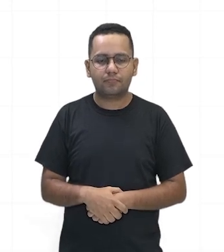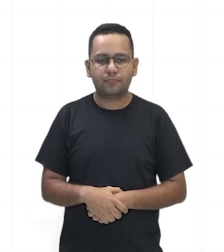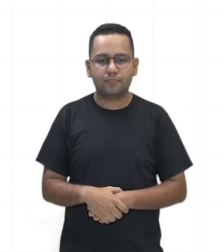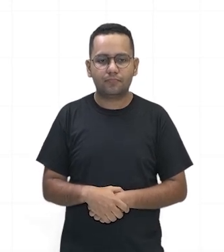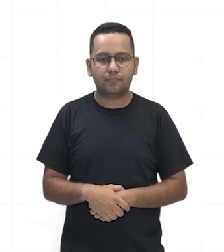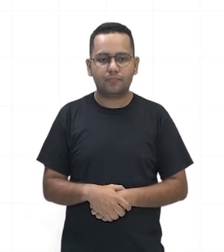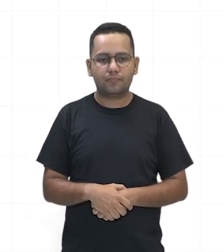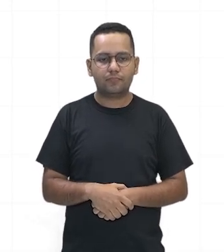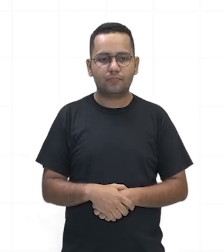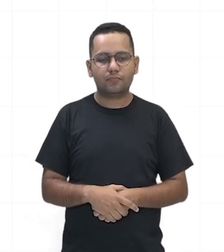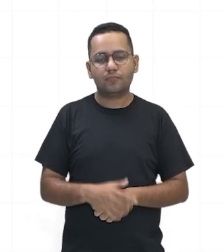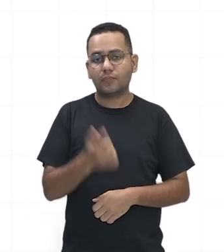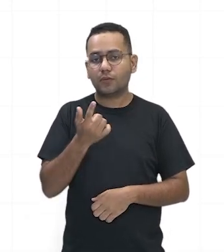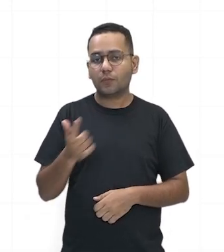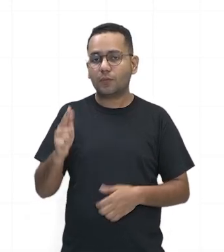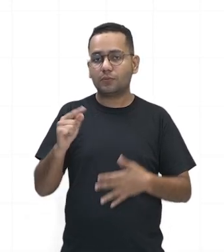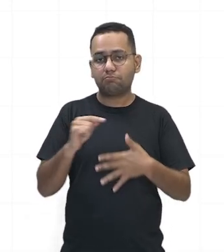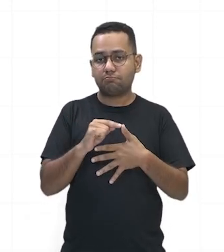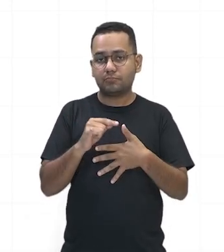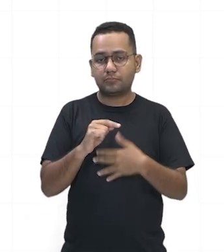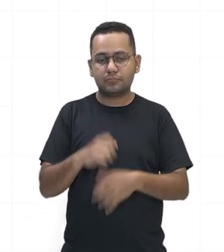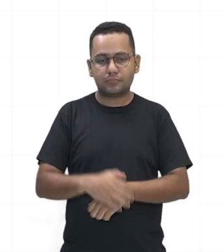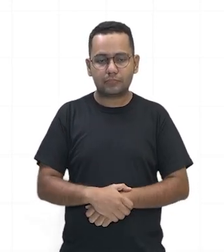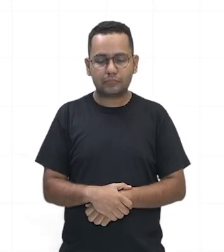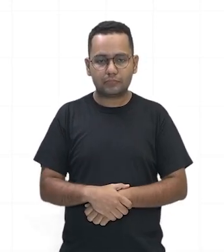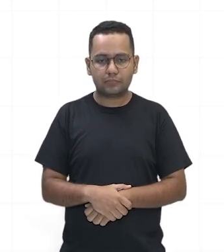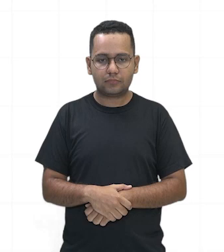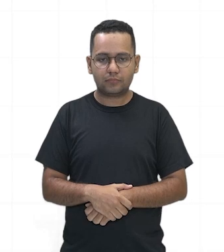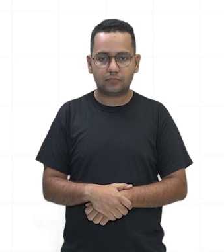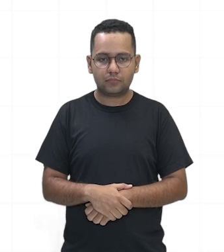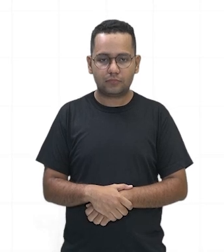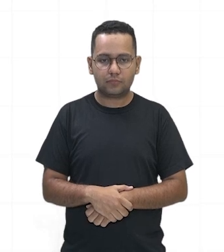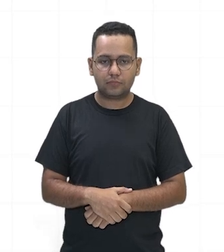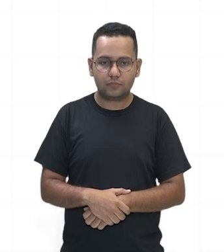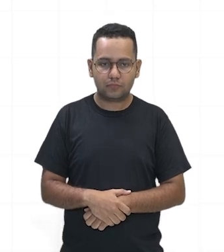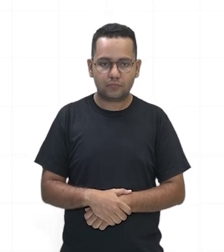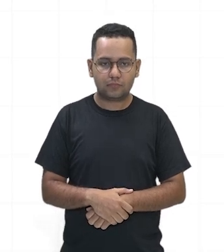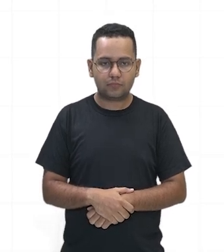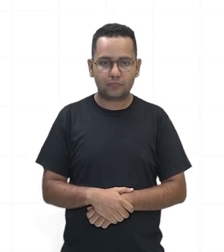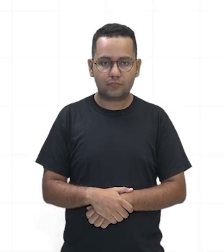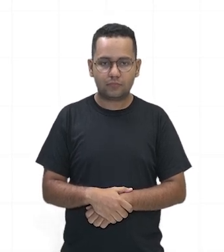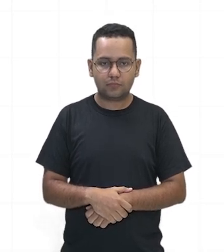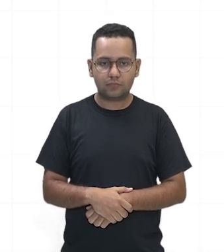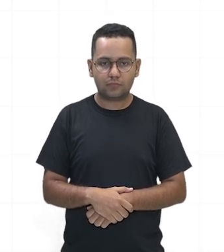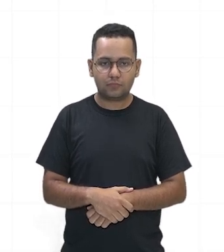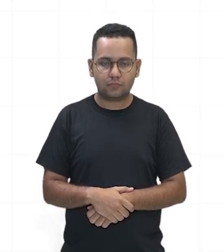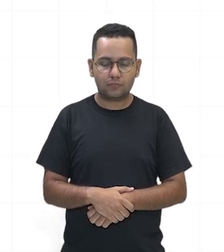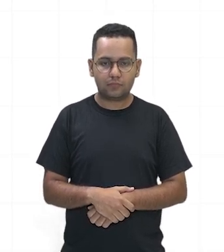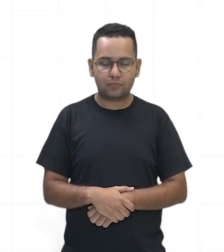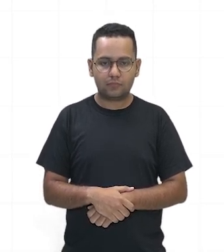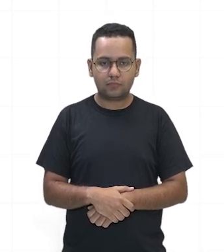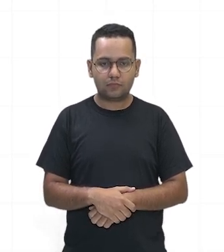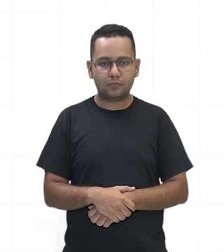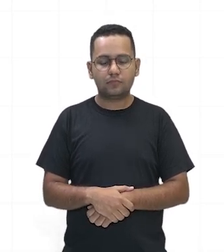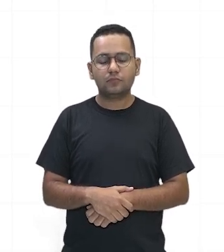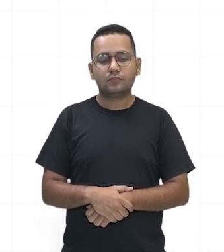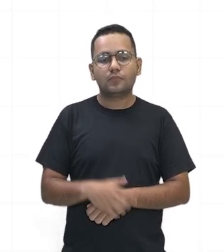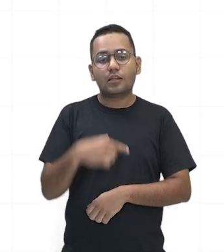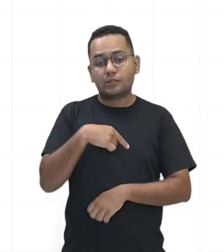devemos pensar é sobre as discussões sobre a equidade no acesso a tratamentos médicos e tecnologias de